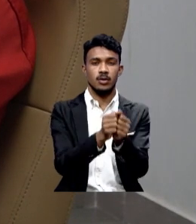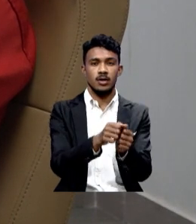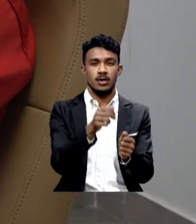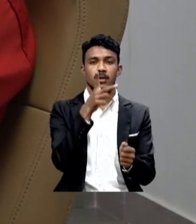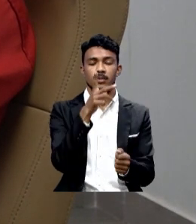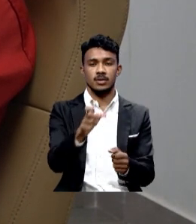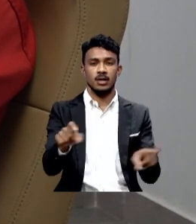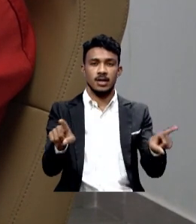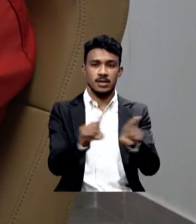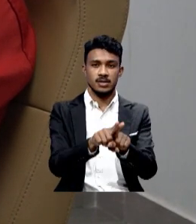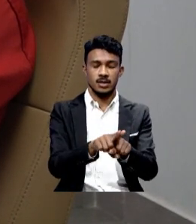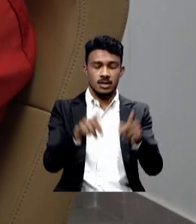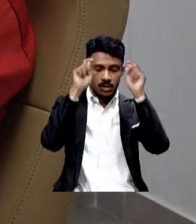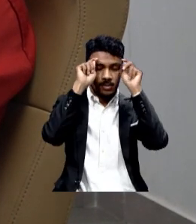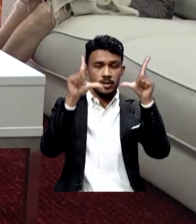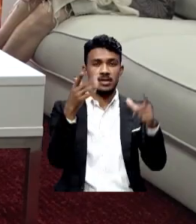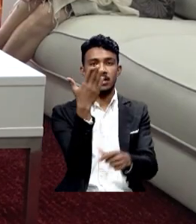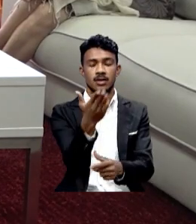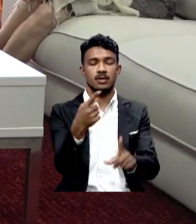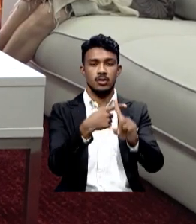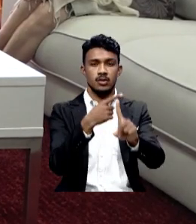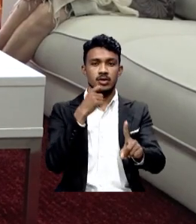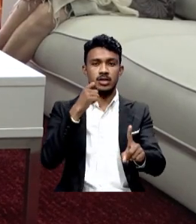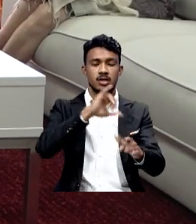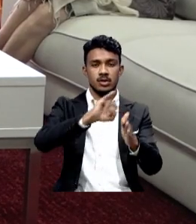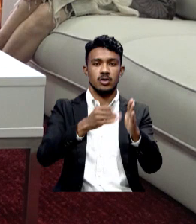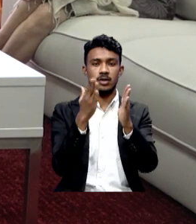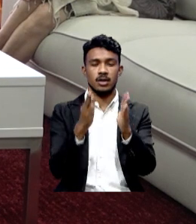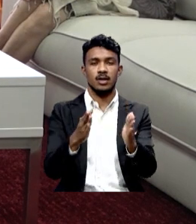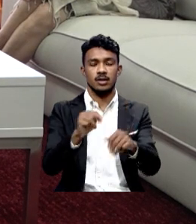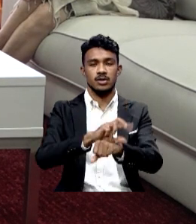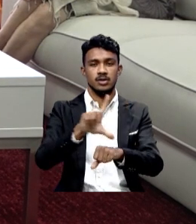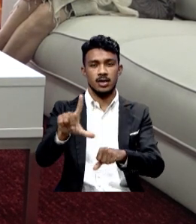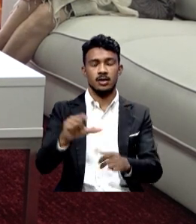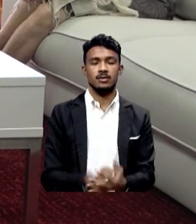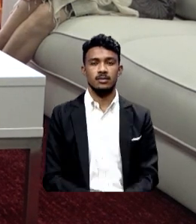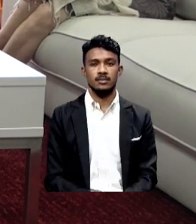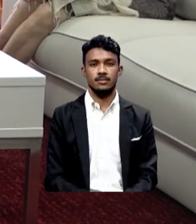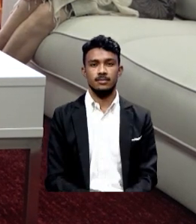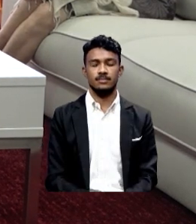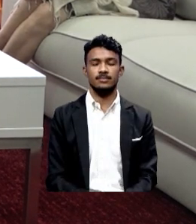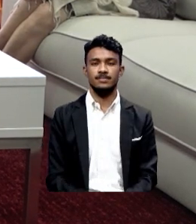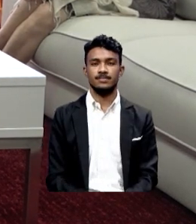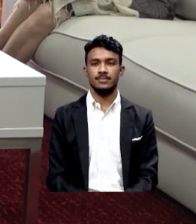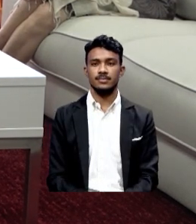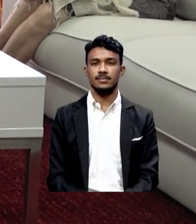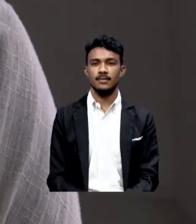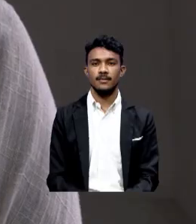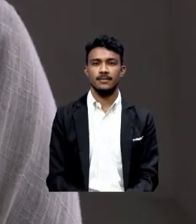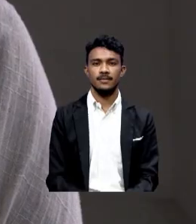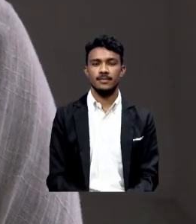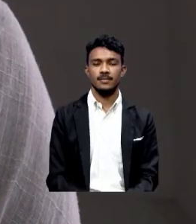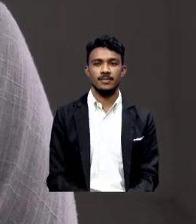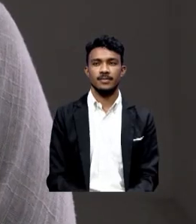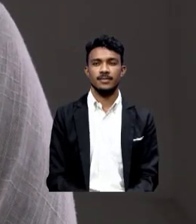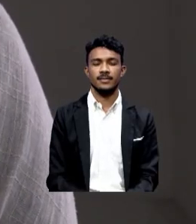nessa língua oficial Timor-Leste, lihusi Jornal Nacional Semanário. Fazer uma visita de cortesia ao Sr. Jorge Serrano,